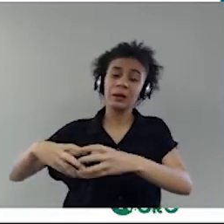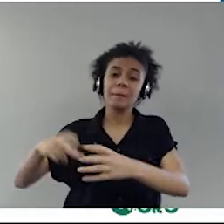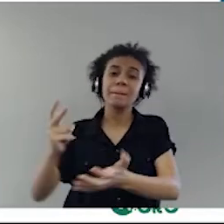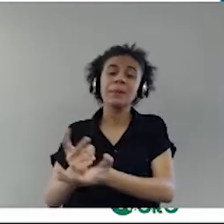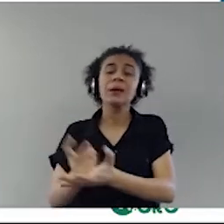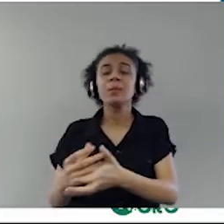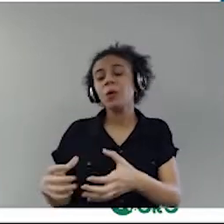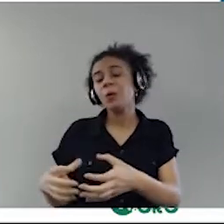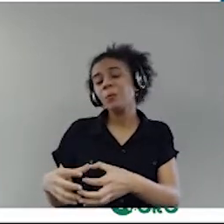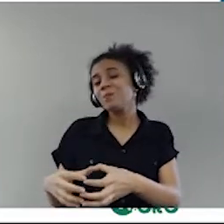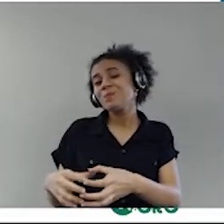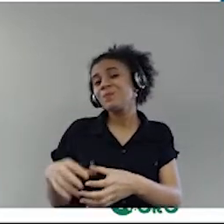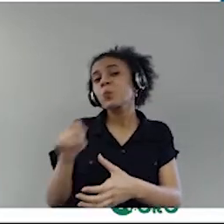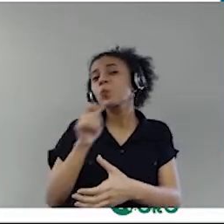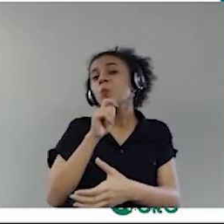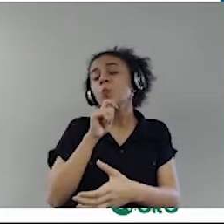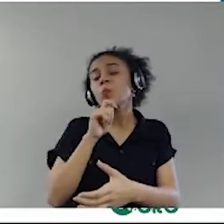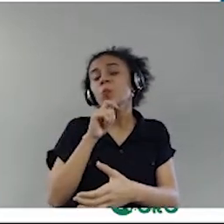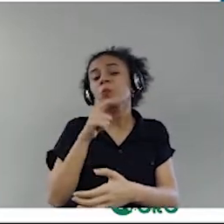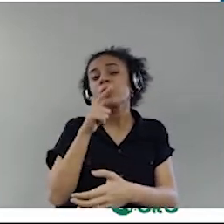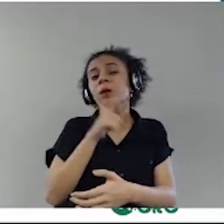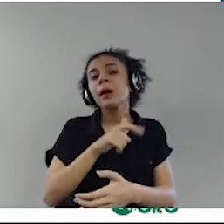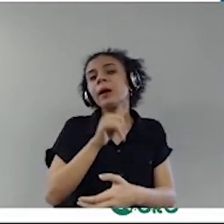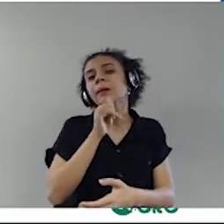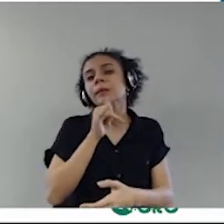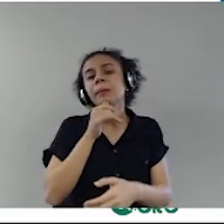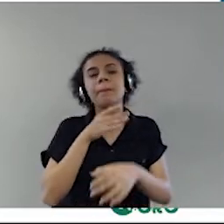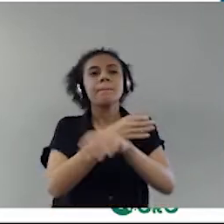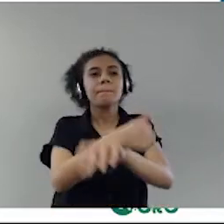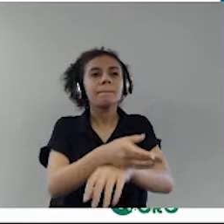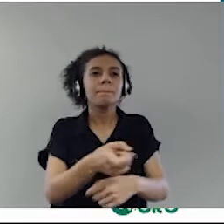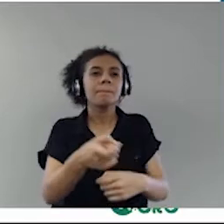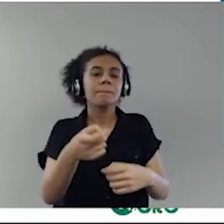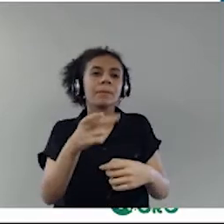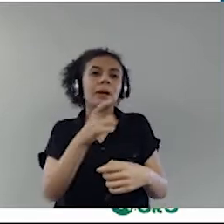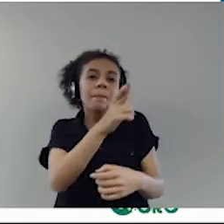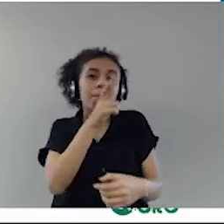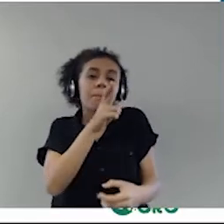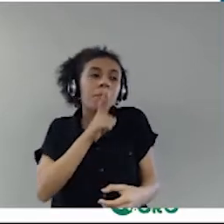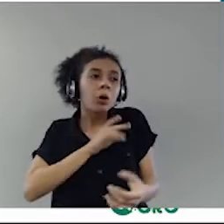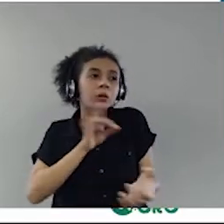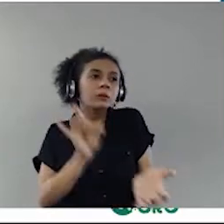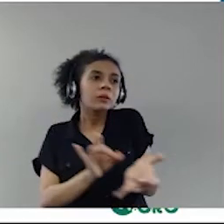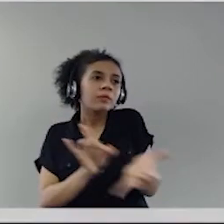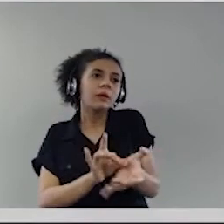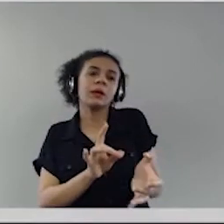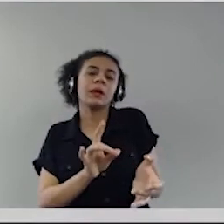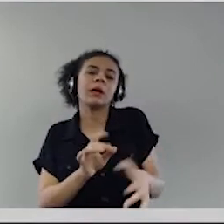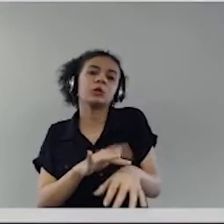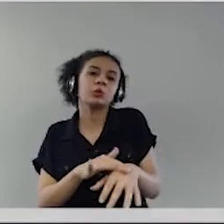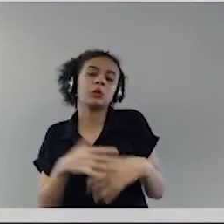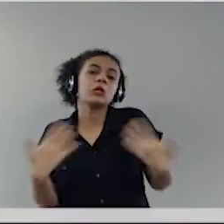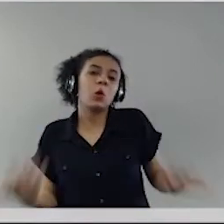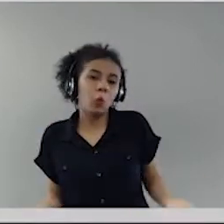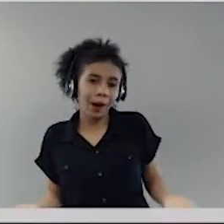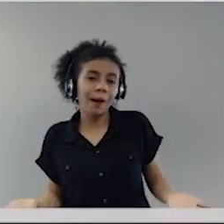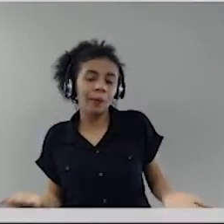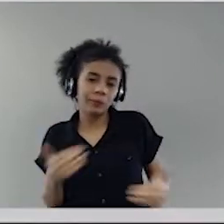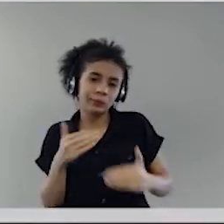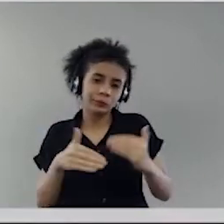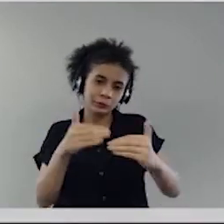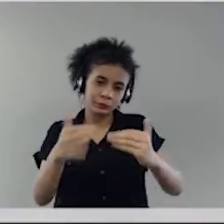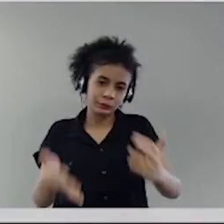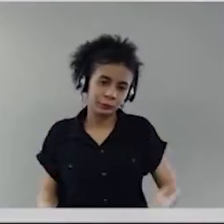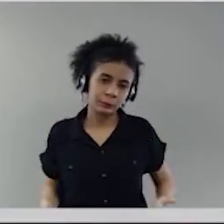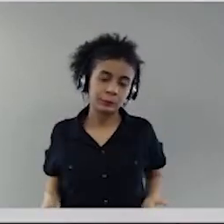não tiveram condições de ter o resultado final da sua doença, da sua evolução